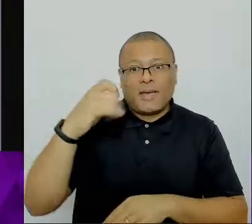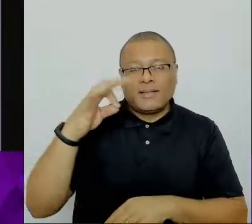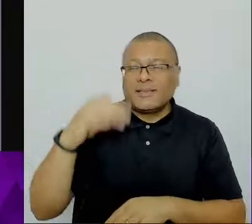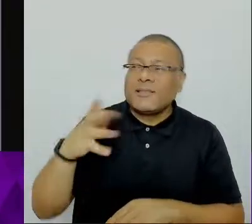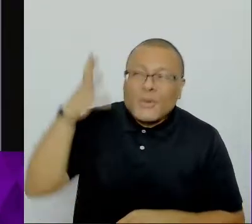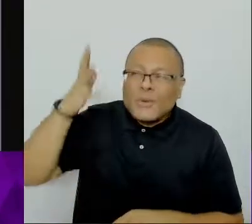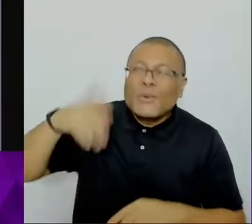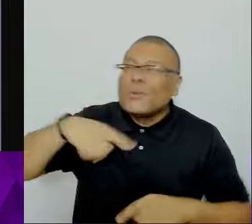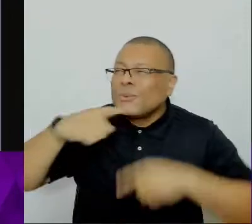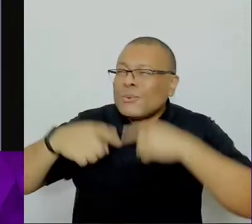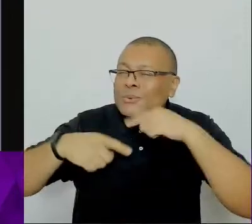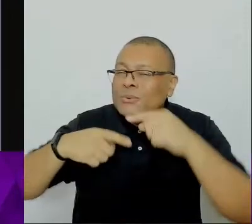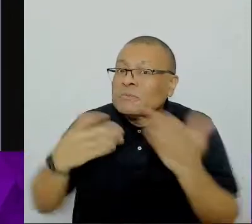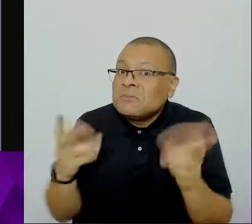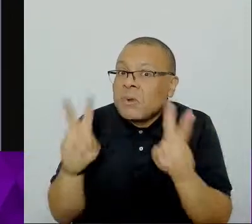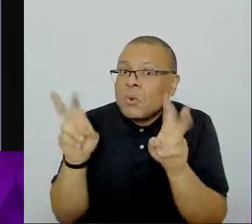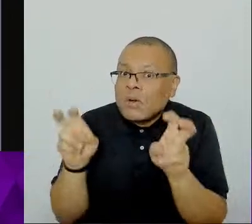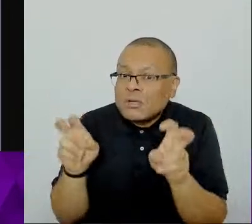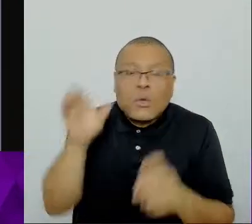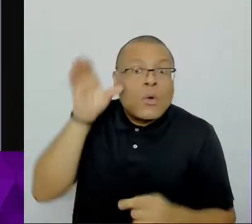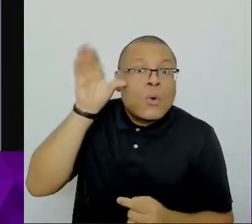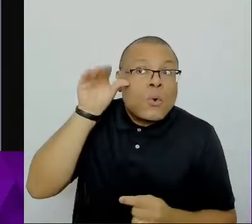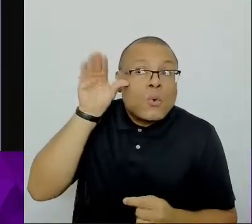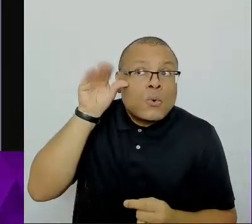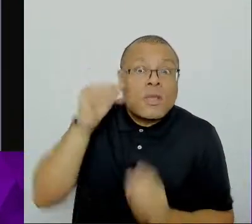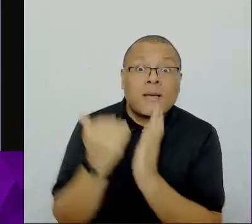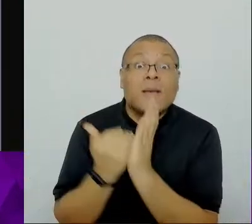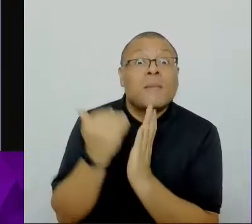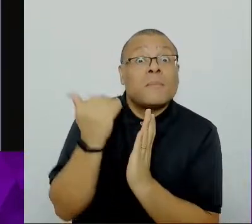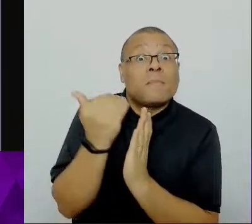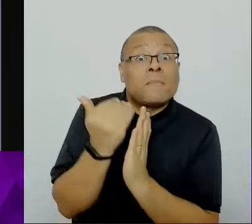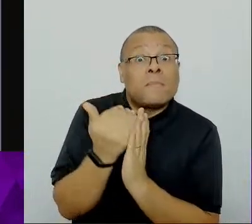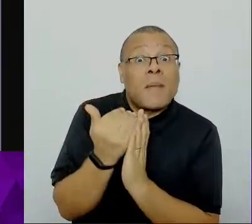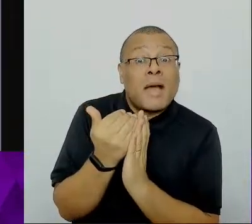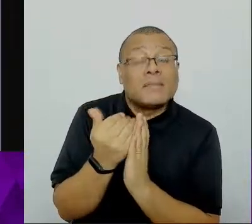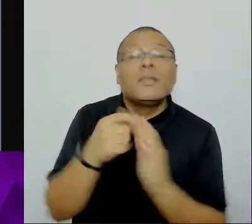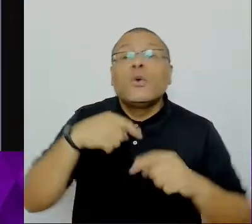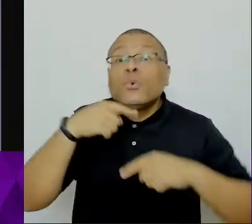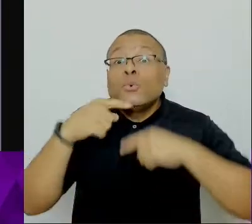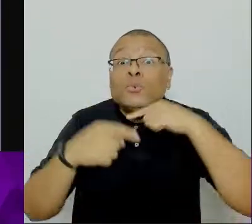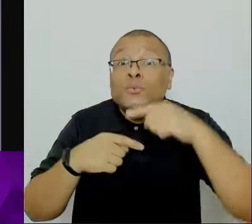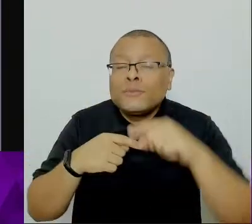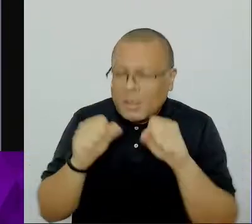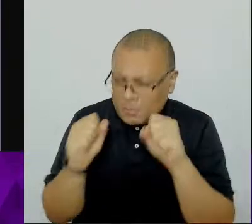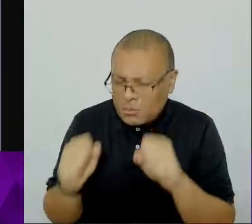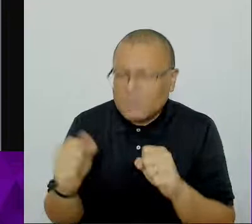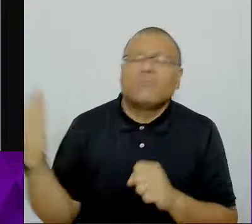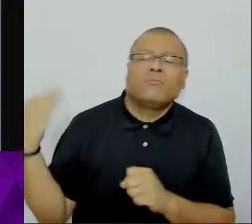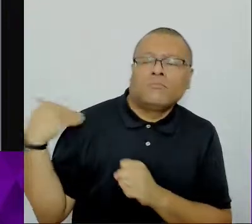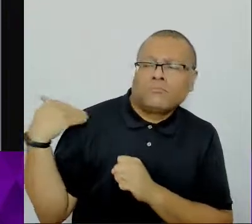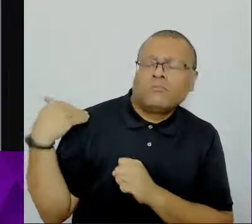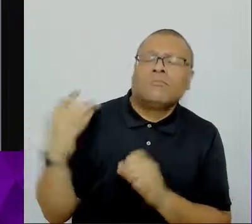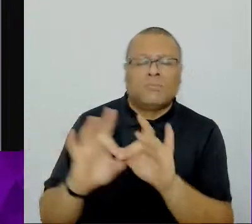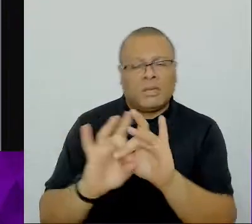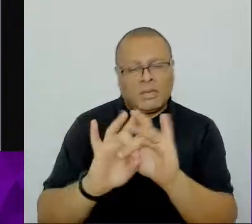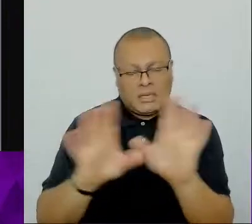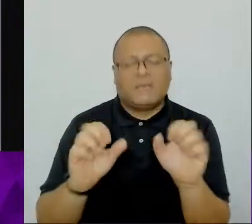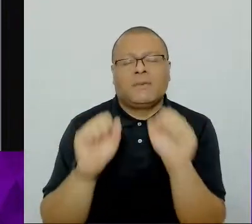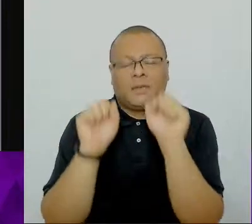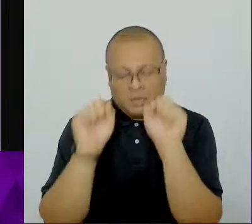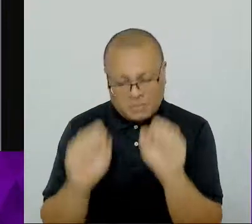palestra, tinha uma curiosidade de conhecer algo, então fiquei com dúvida nisso, também estou à disposição,